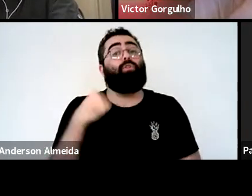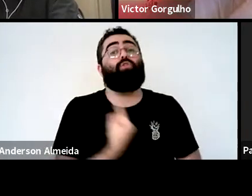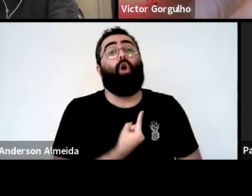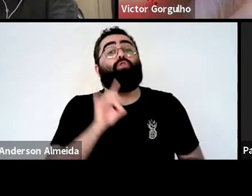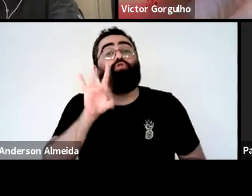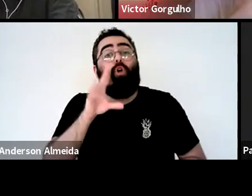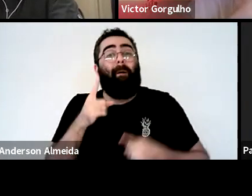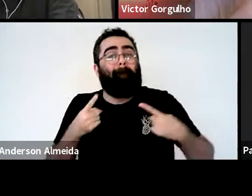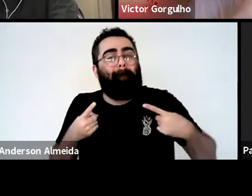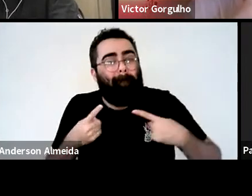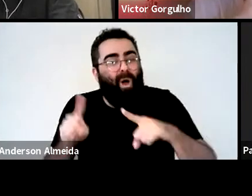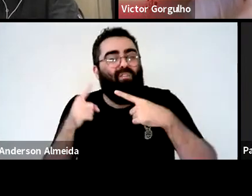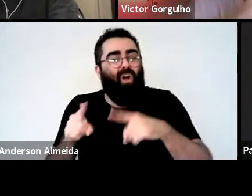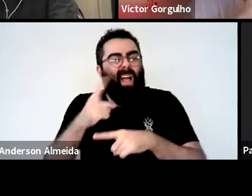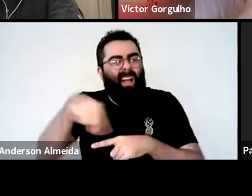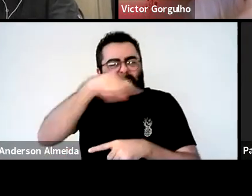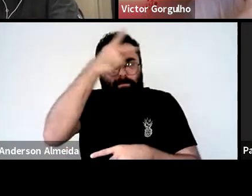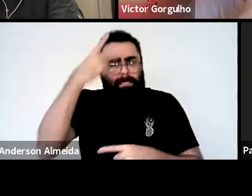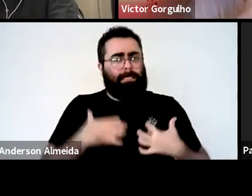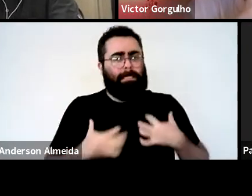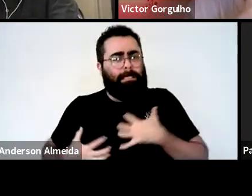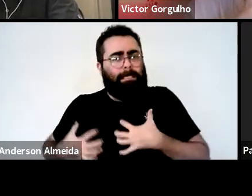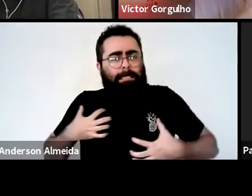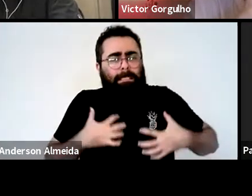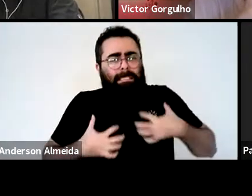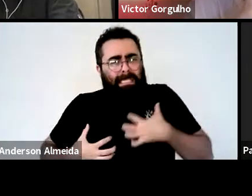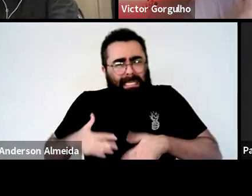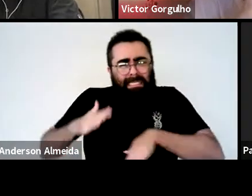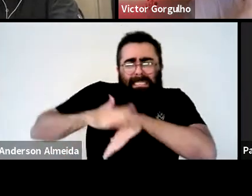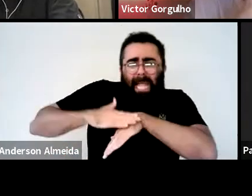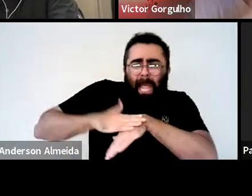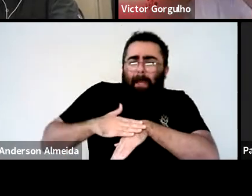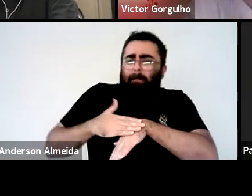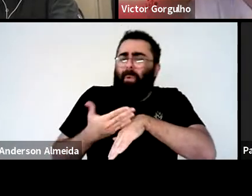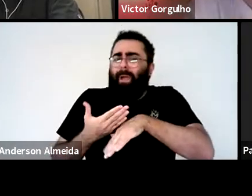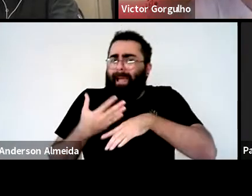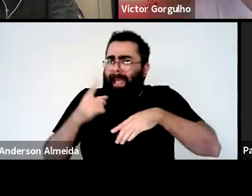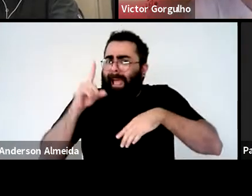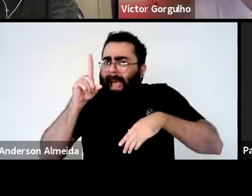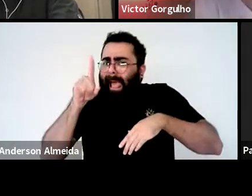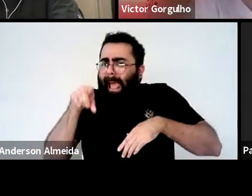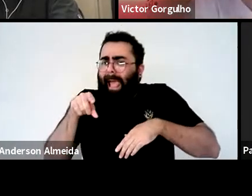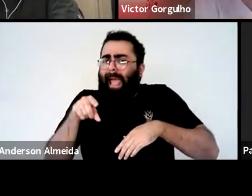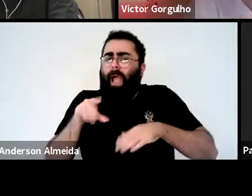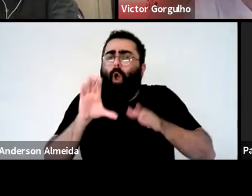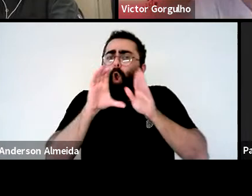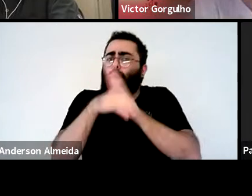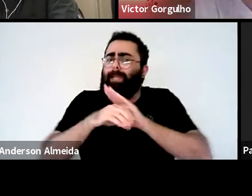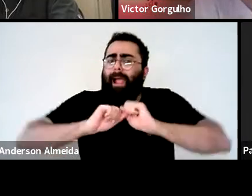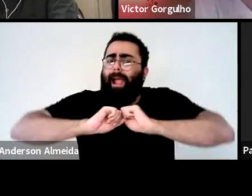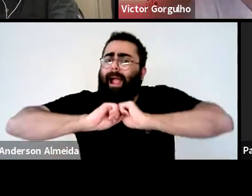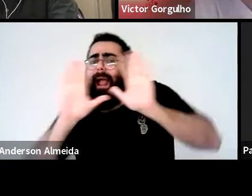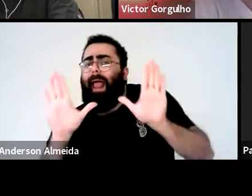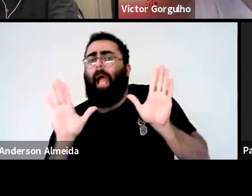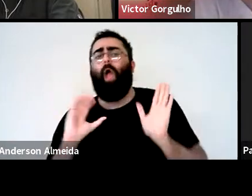ideia de tempo que não seja essa, qual foi caminhado junto com a modernidade, enfim, como as ideias que estão sendo ditas.